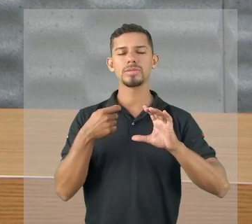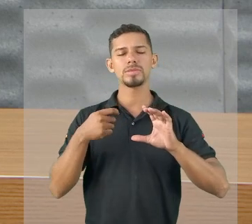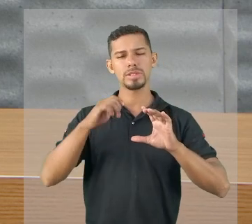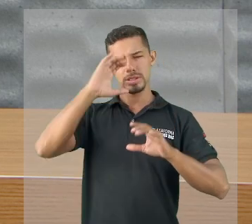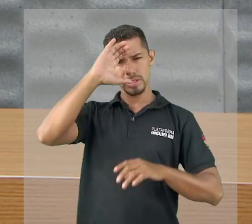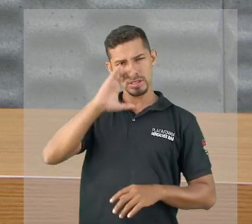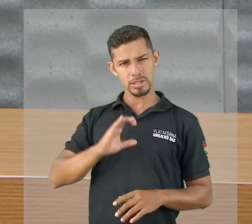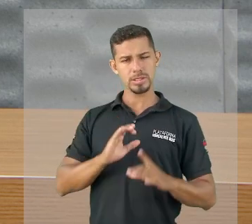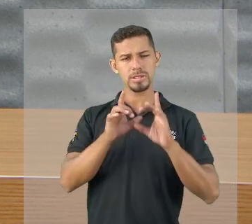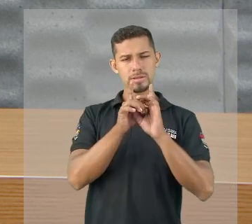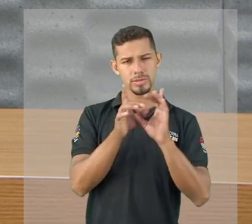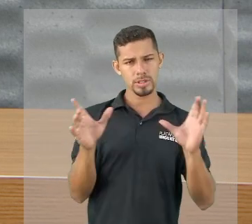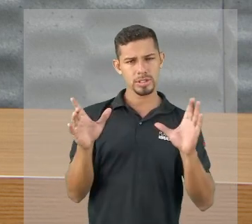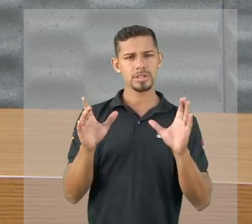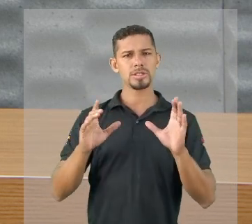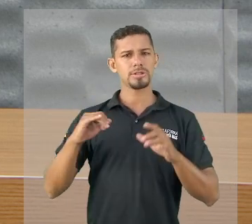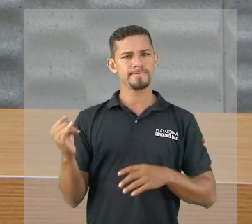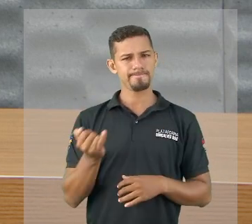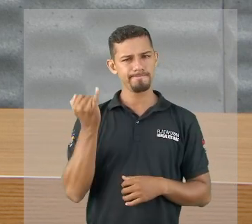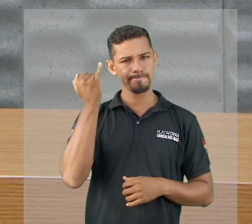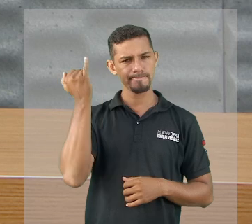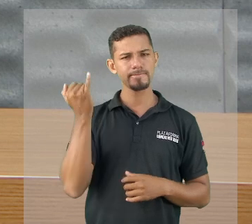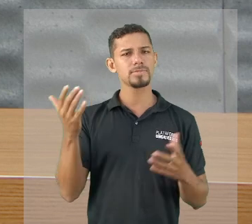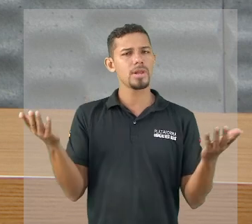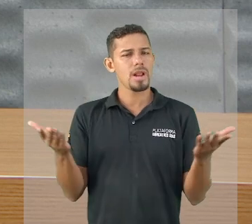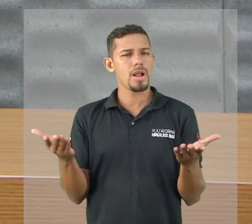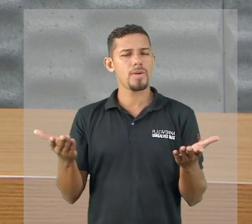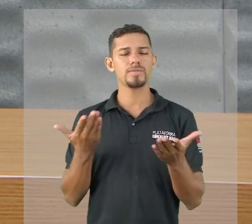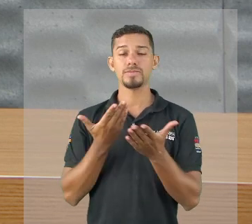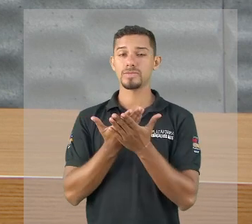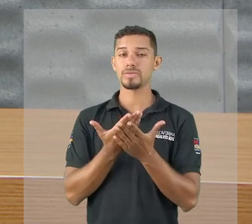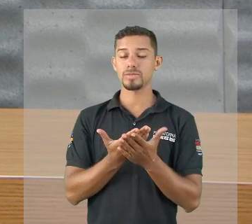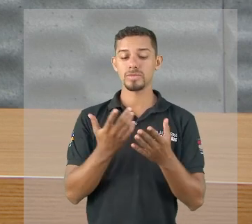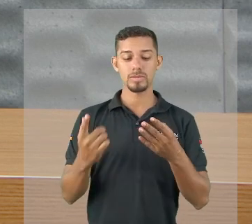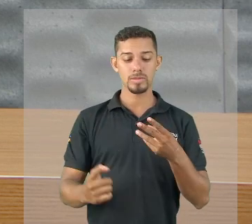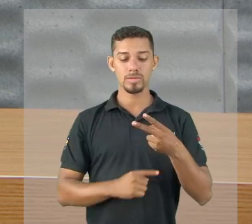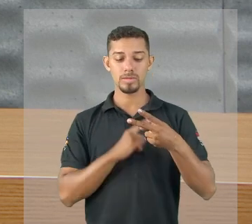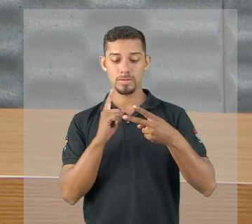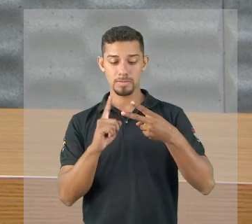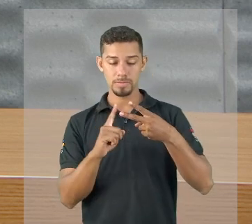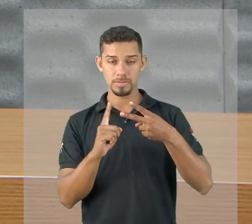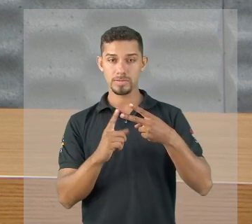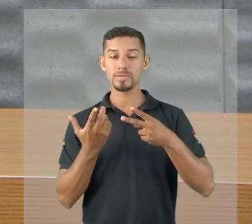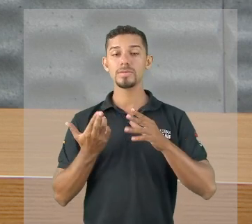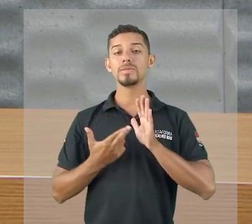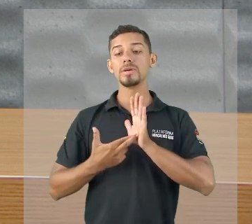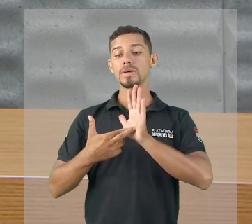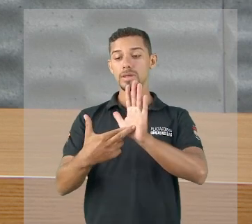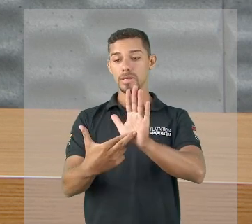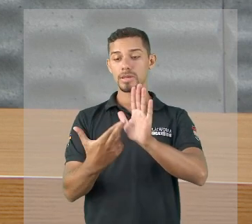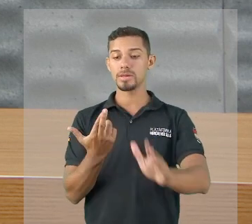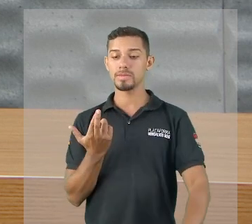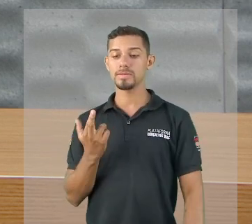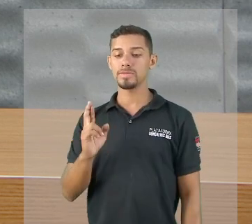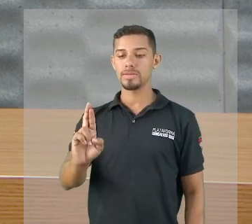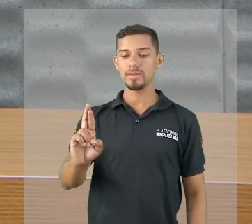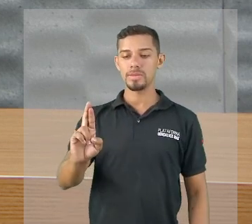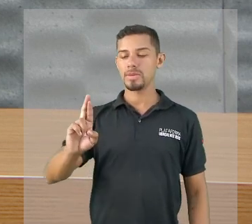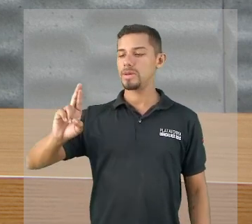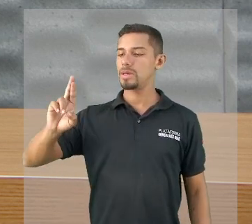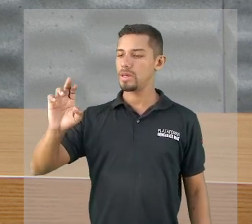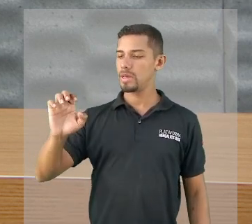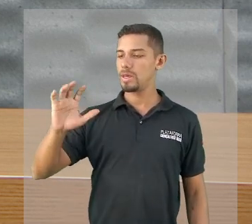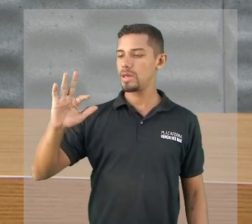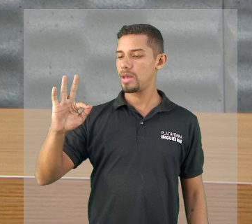conceitos fundamentais, porque nesta aula de agora a gente vai falar sobre representatividade como um